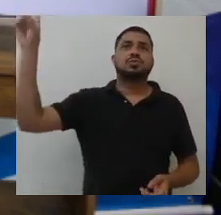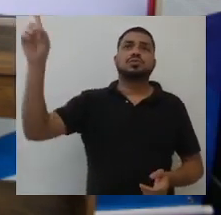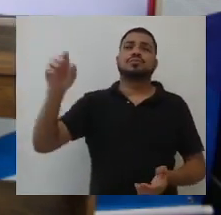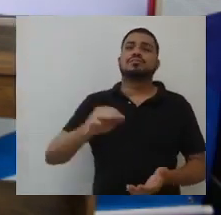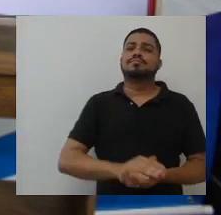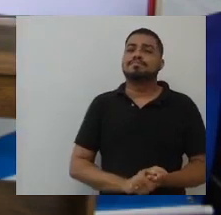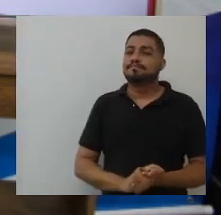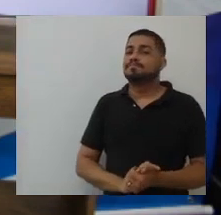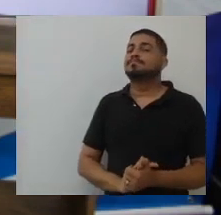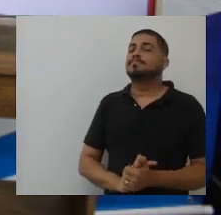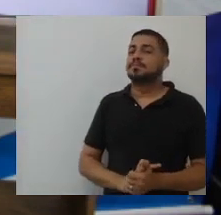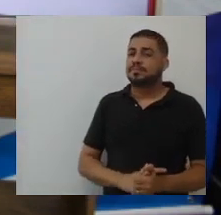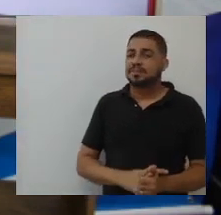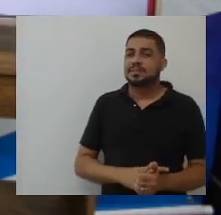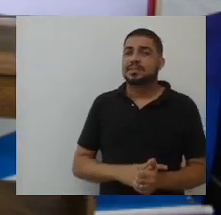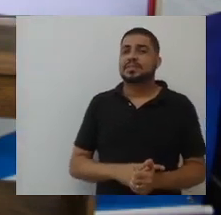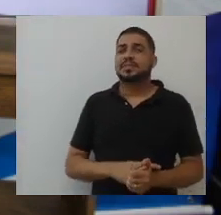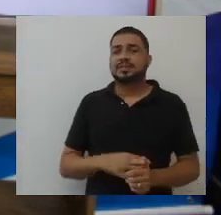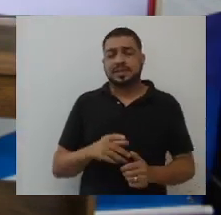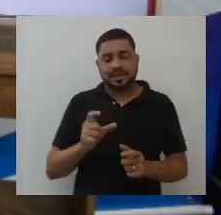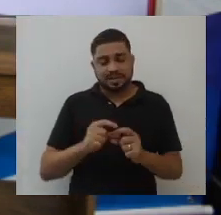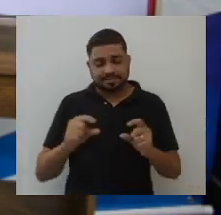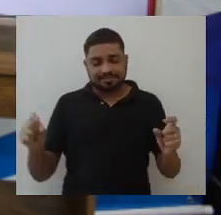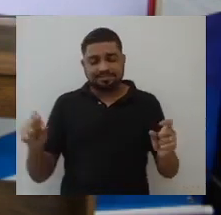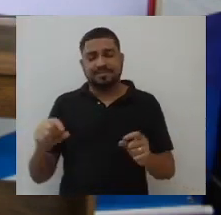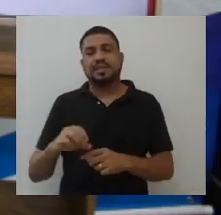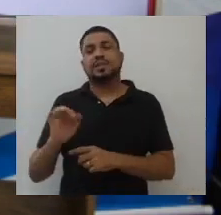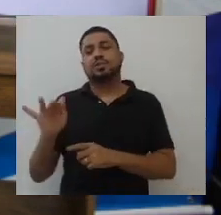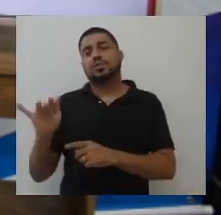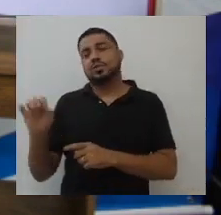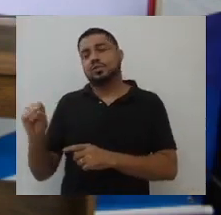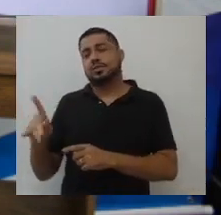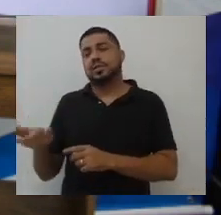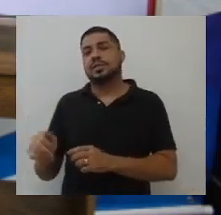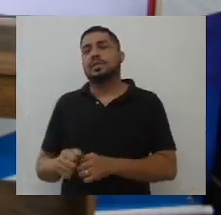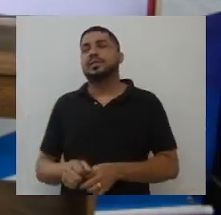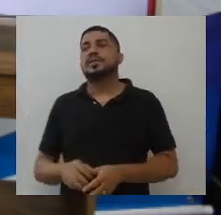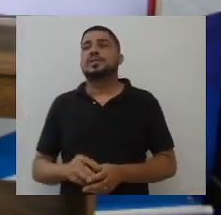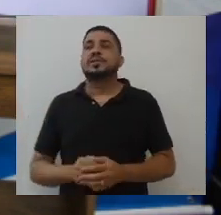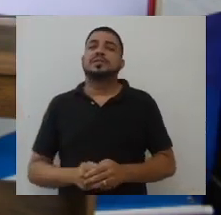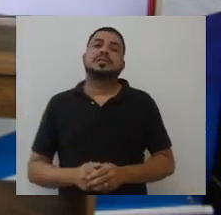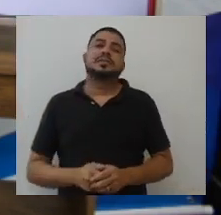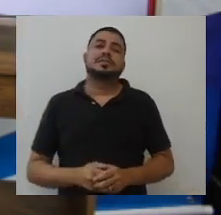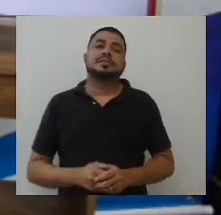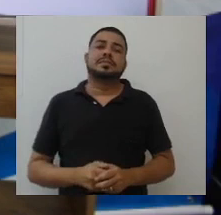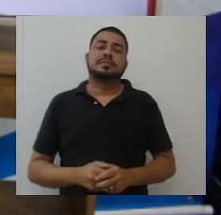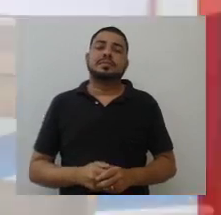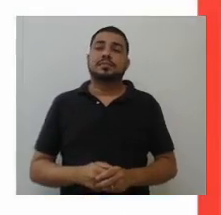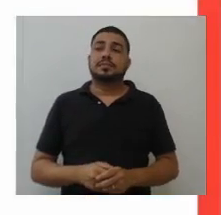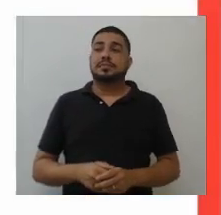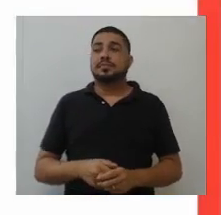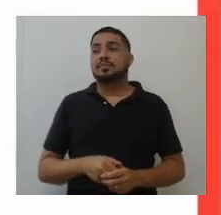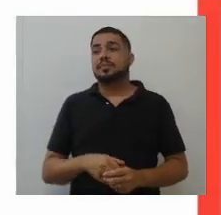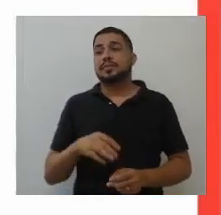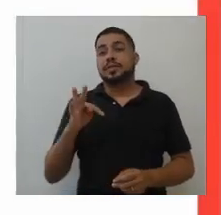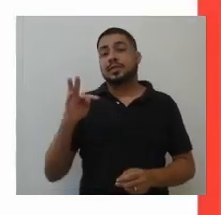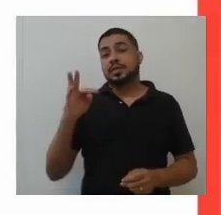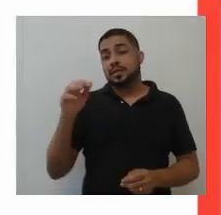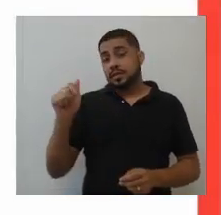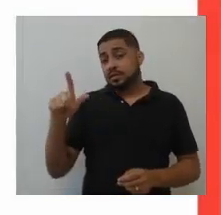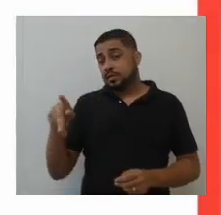Deus. I cross my heart. Cross my heart. Próximo. Talk is